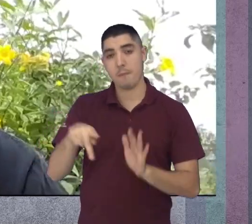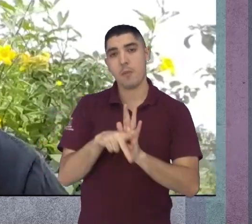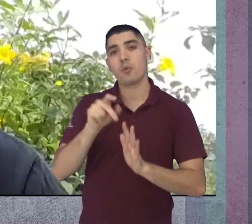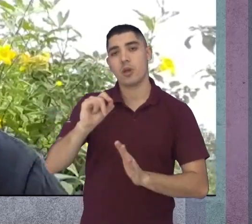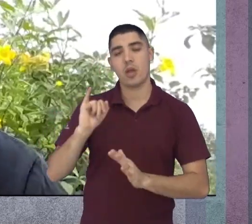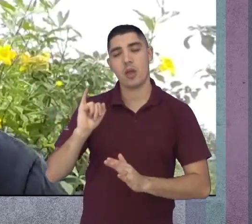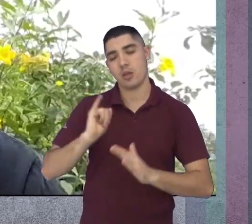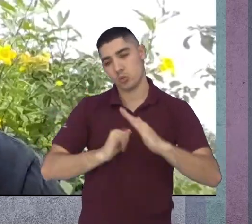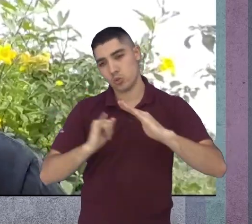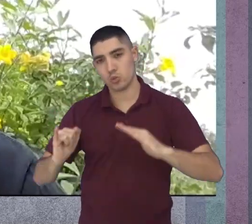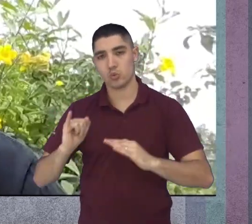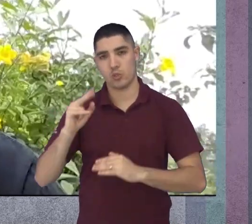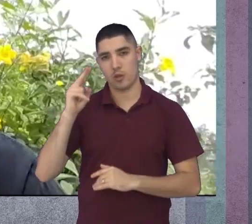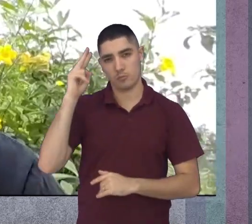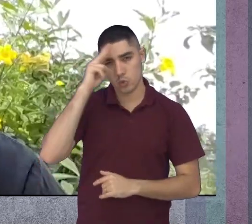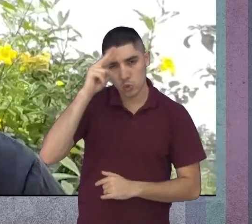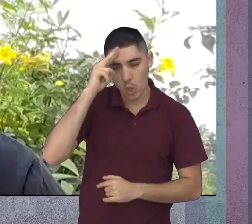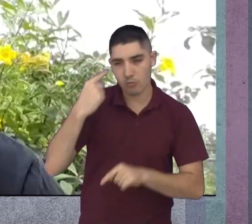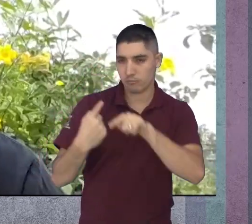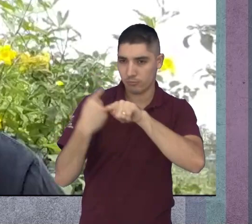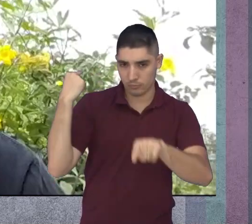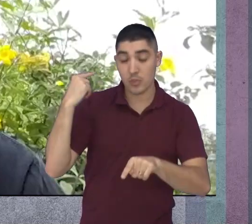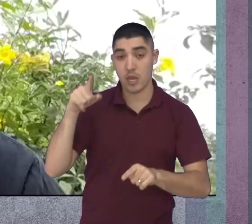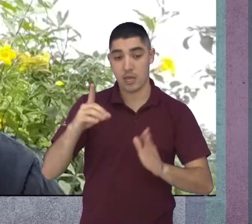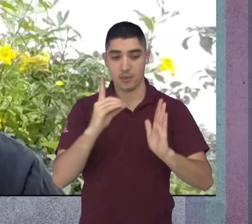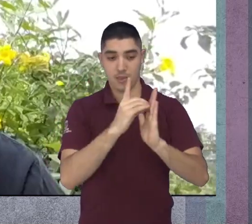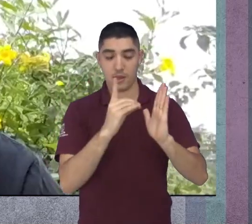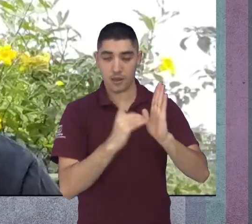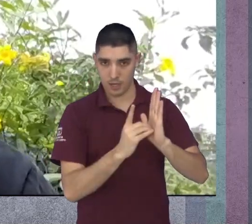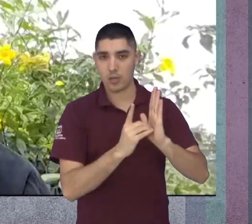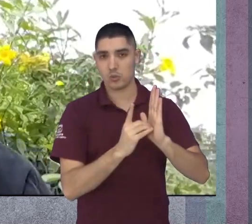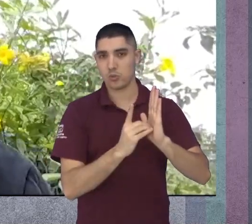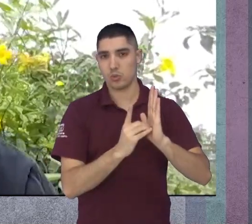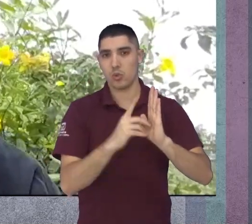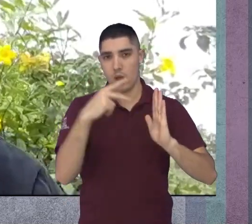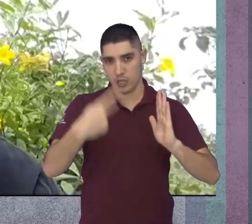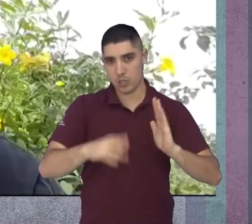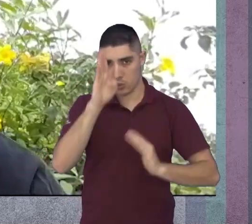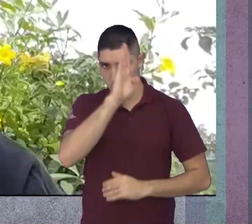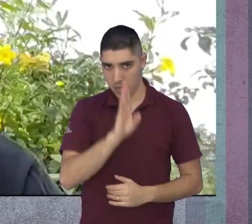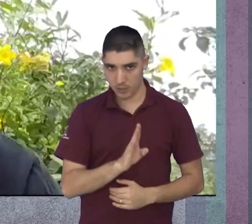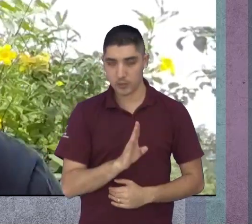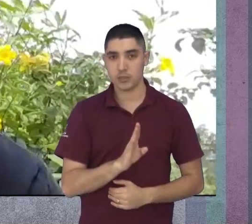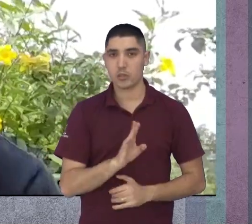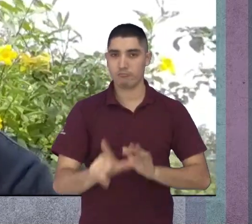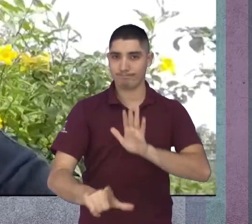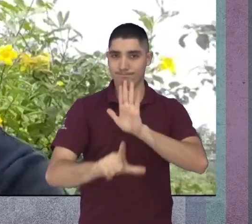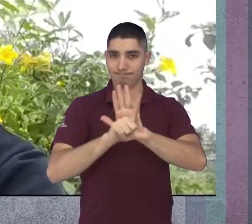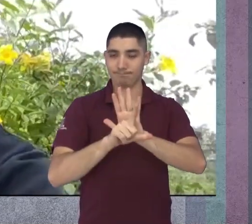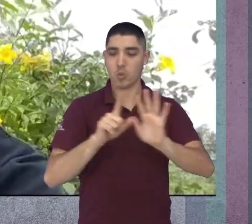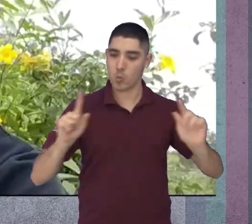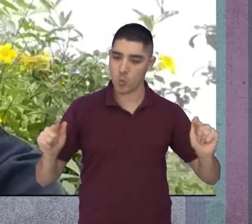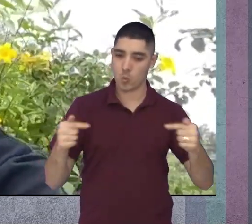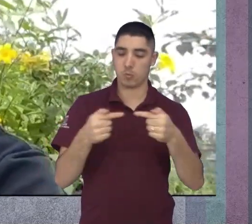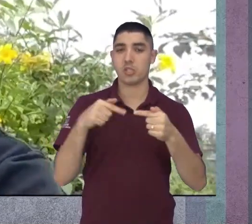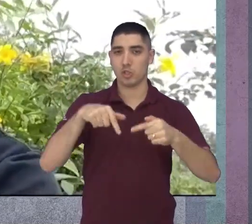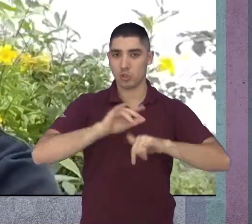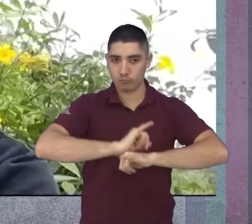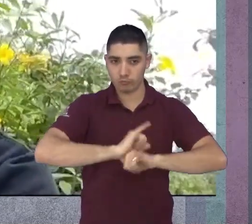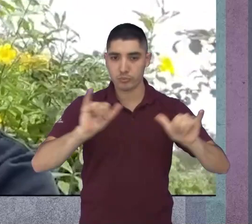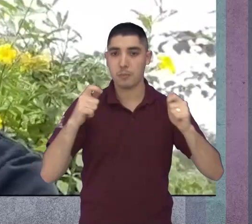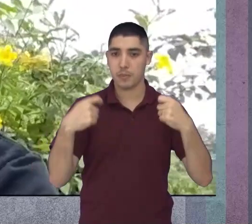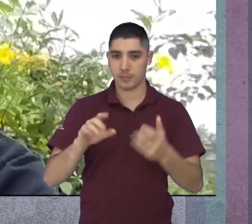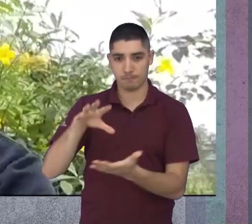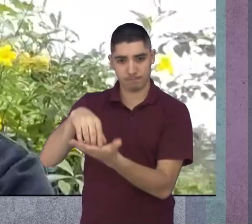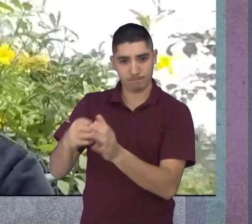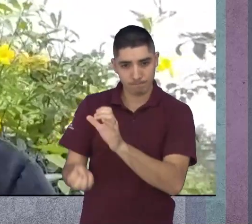regulamentado em 1937 pelo Decreto-Lei 2537, né, que estabeleceu os principais instrumentos do IFAM, no caso, que é